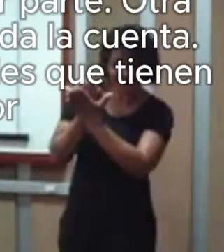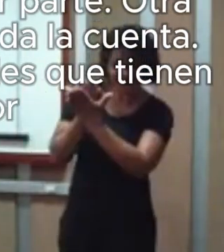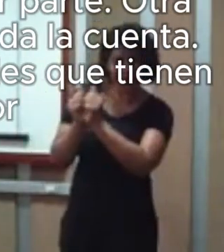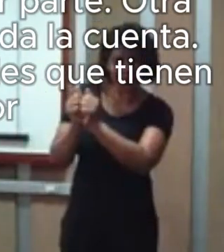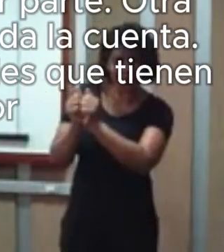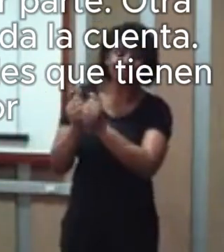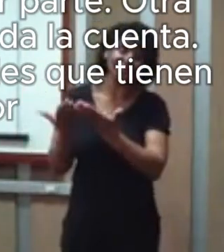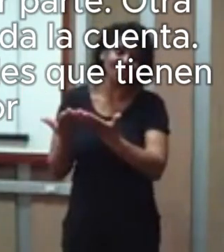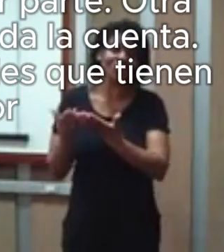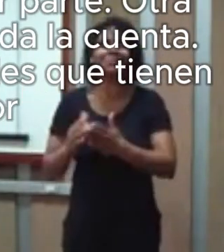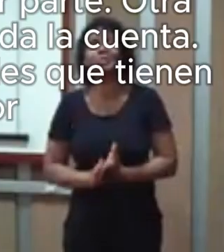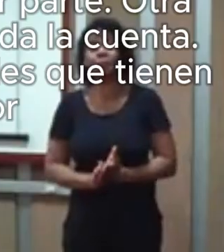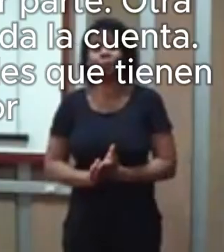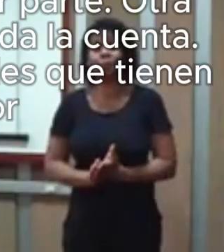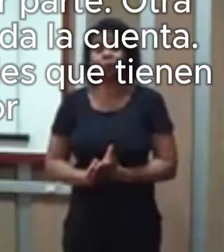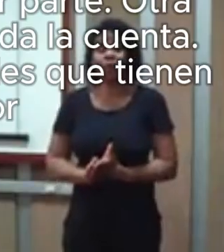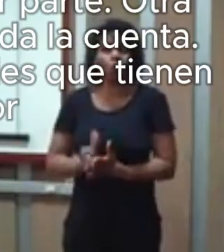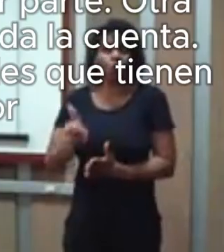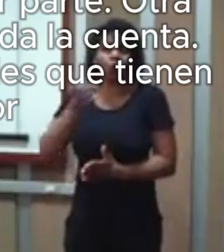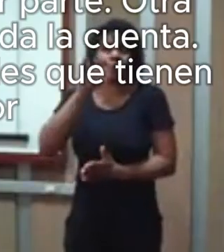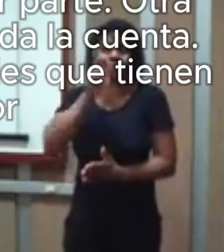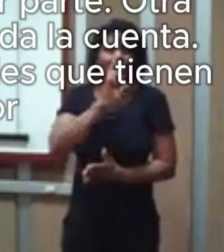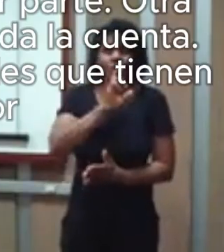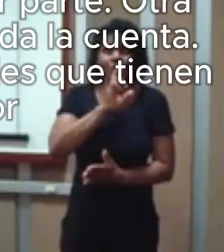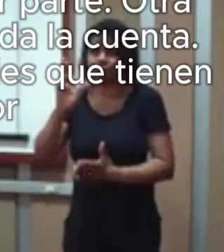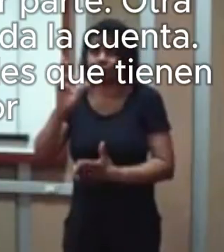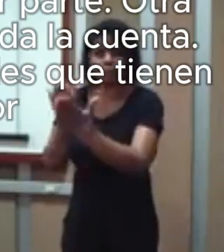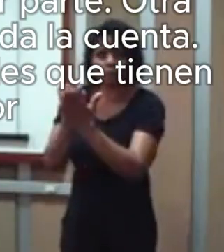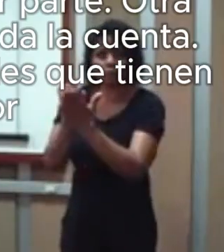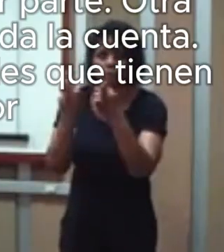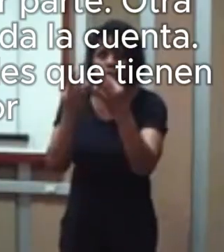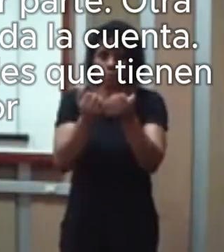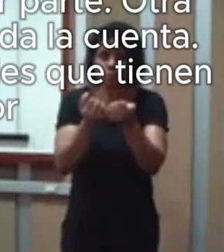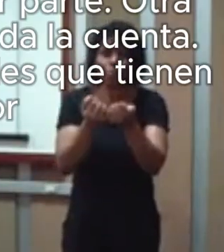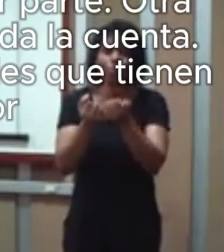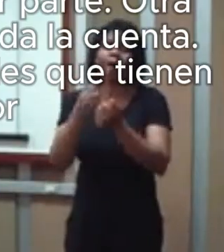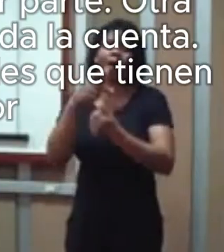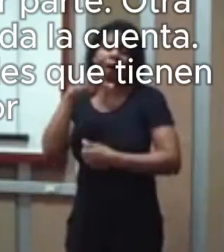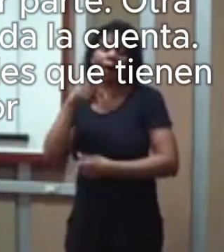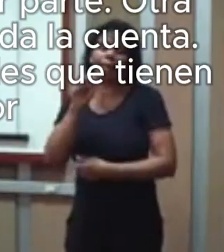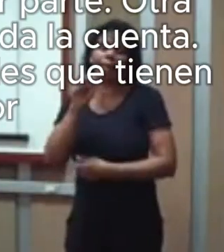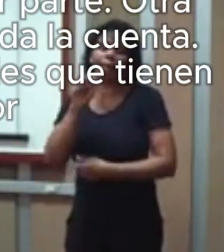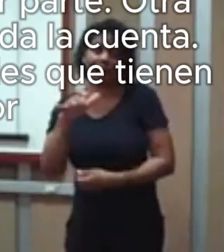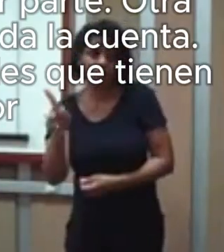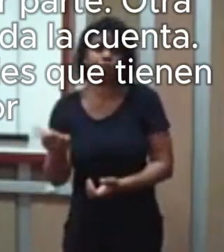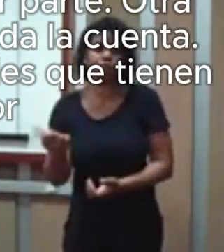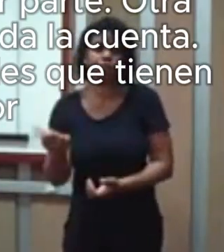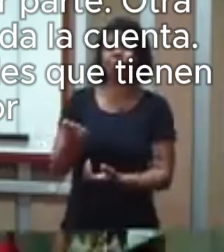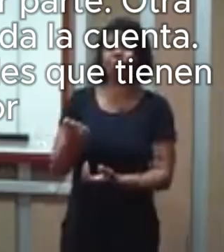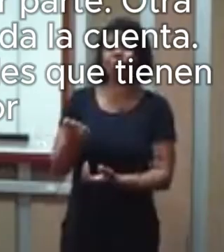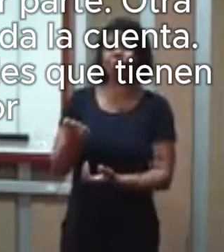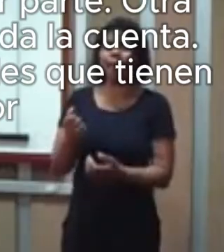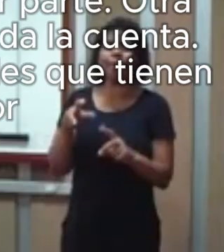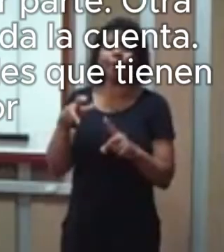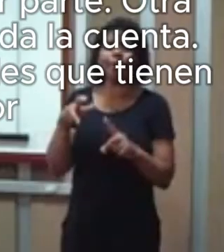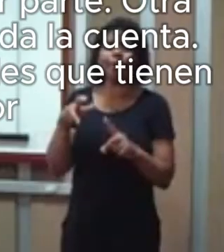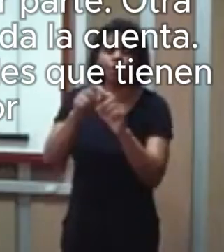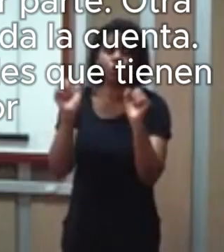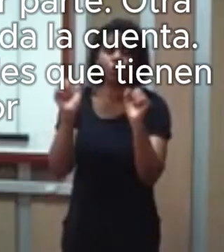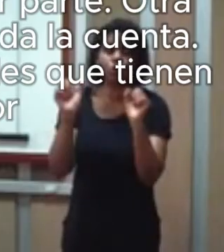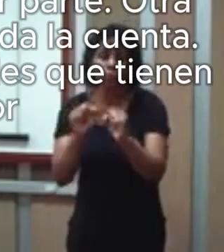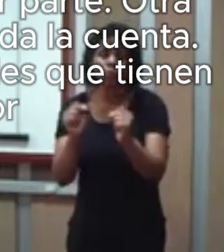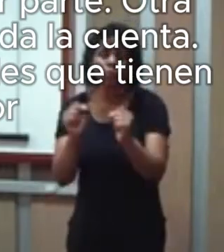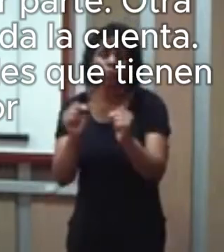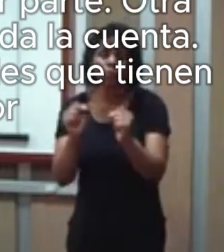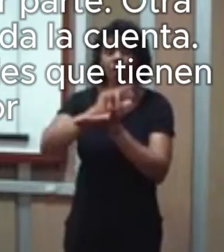A gente não dá conta, entendeu? Tem uma pessoa que quer fazer Parkinson, outra quer fazer distrofia muscular, outra quer fazer... Entendeu? É